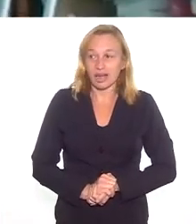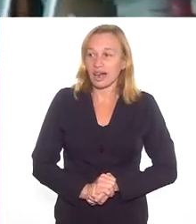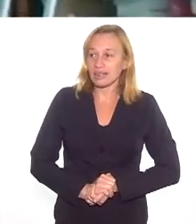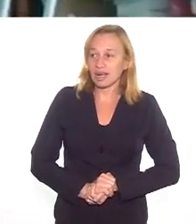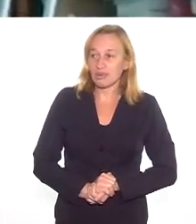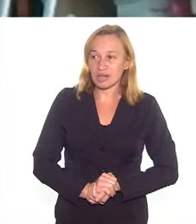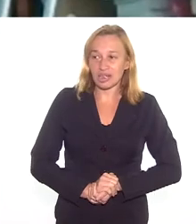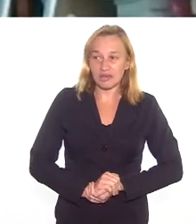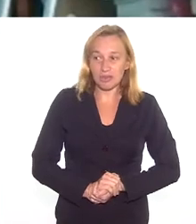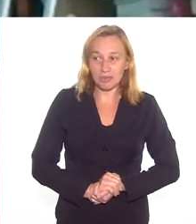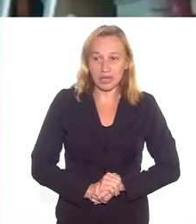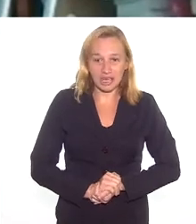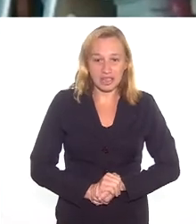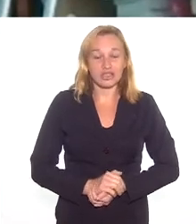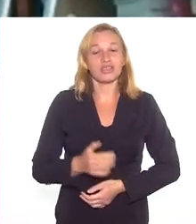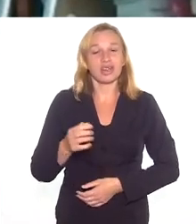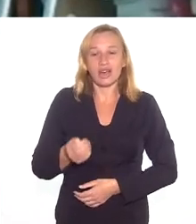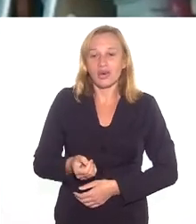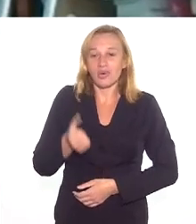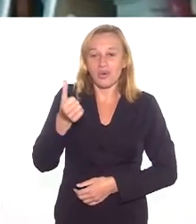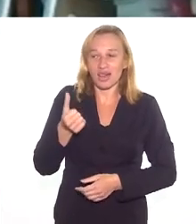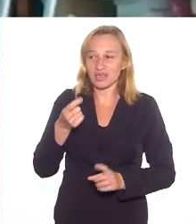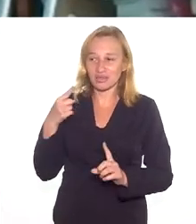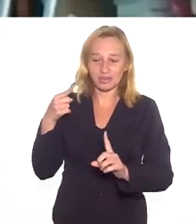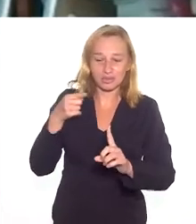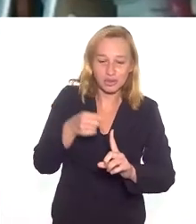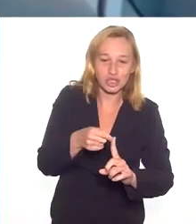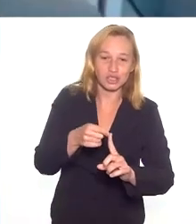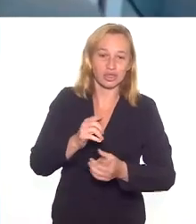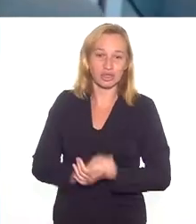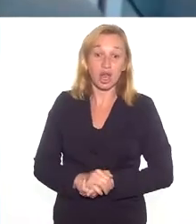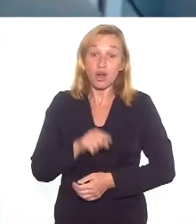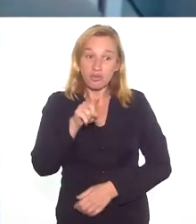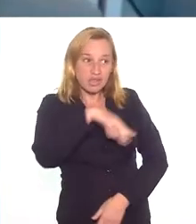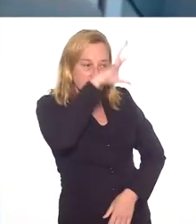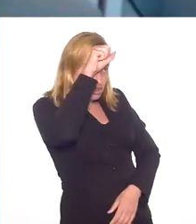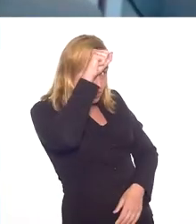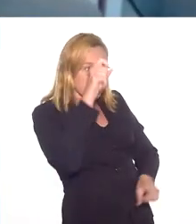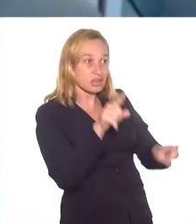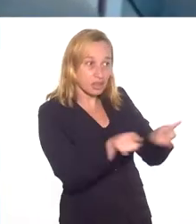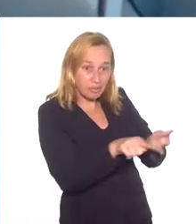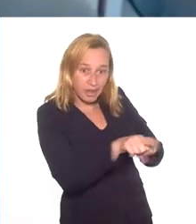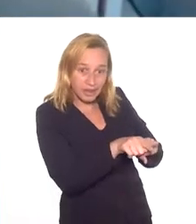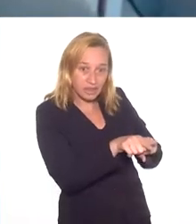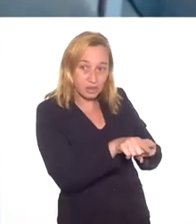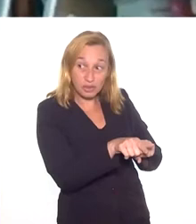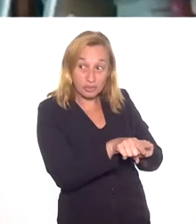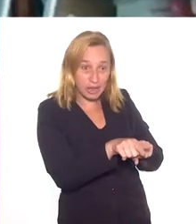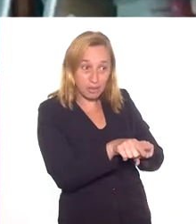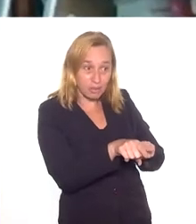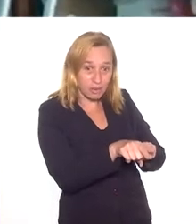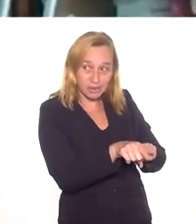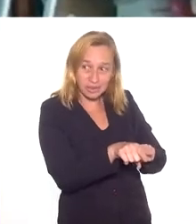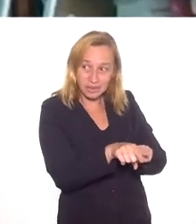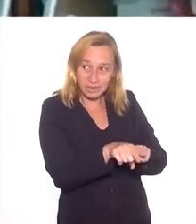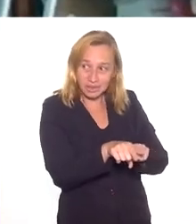Eu diria quase um destino. Quase um destino. É, você é espírita também, então ainda tem isso.